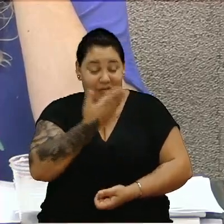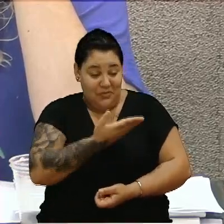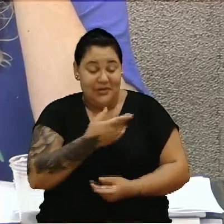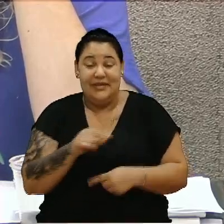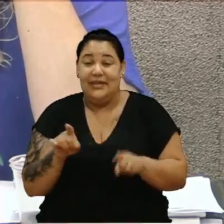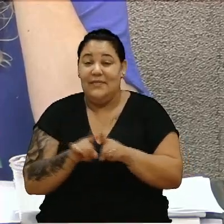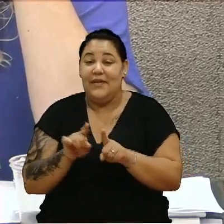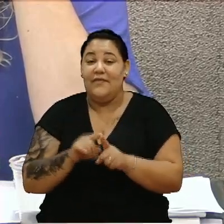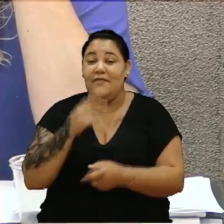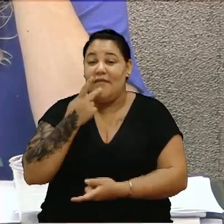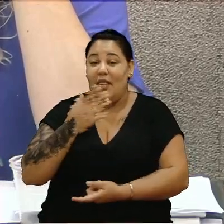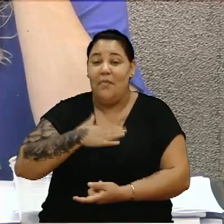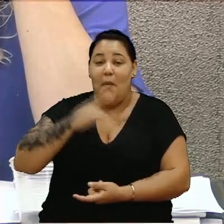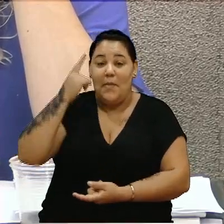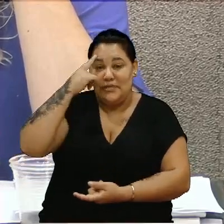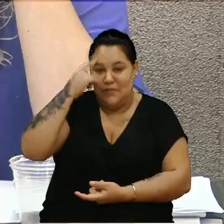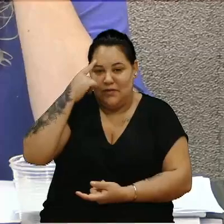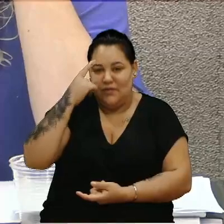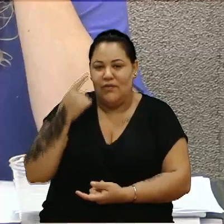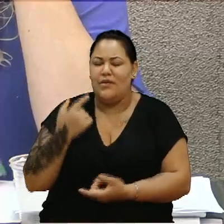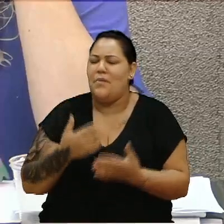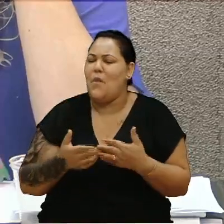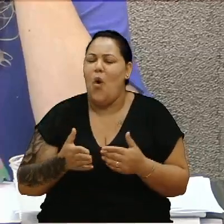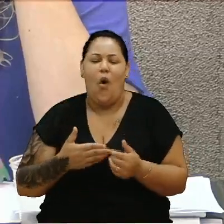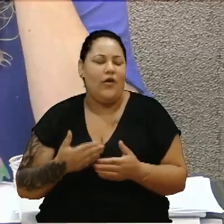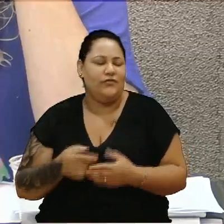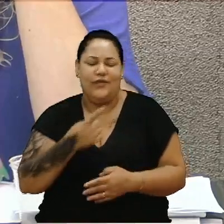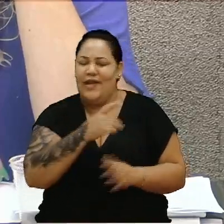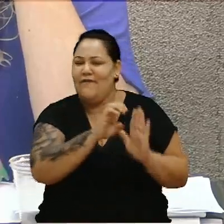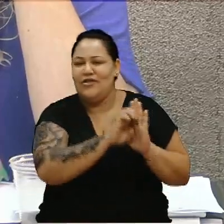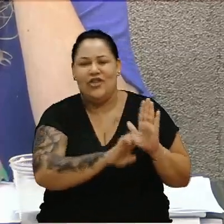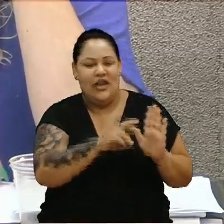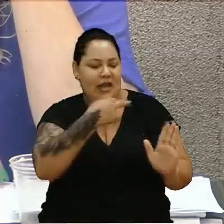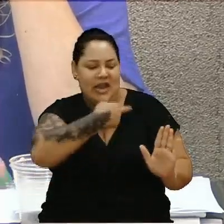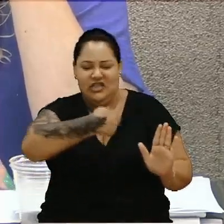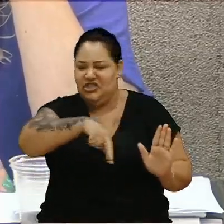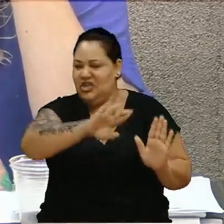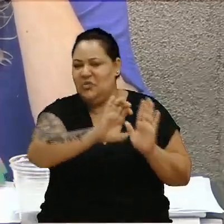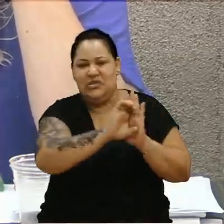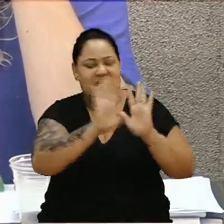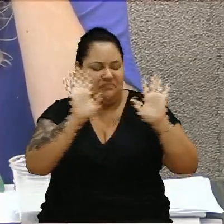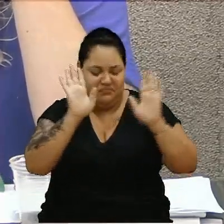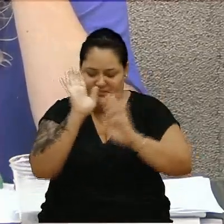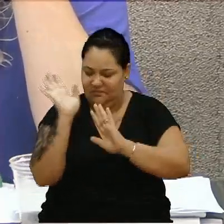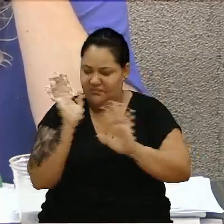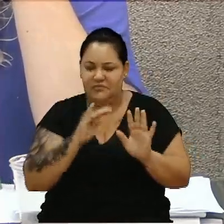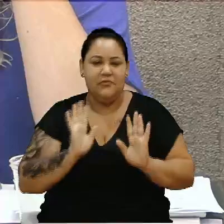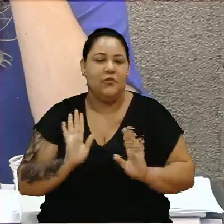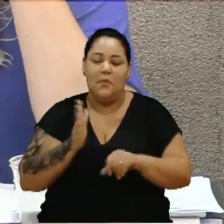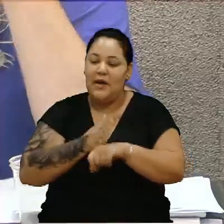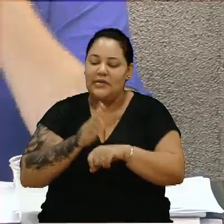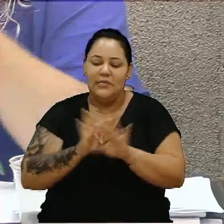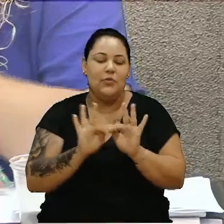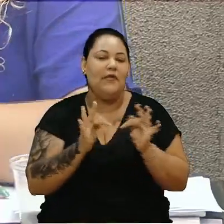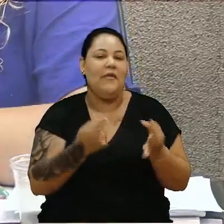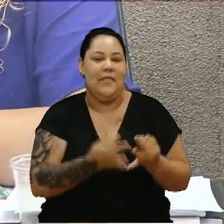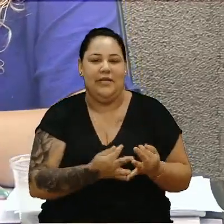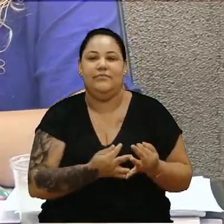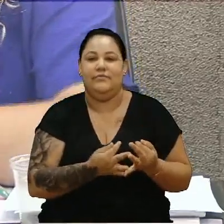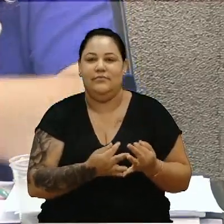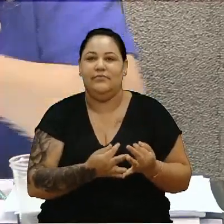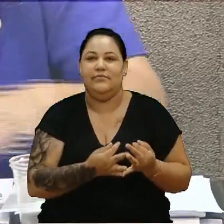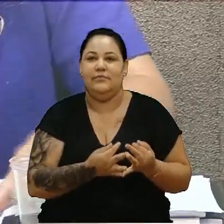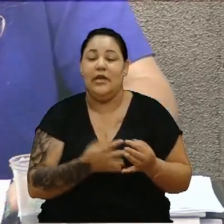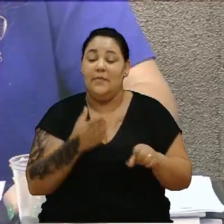com meus pensamentos. Não importa se você é evangélico, mas se você é cristão, você faz parte de uma família. E fazendo parte